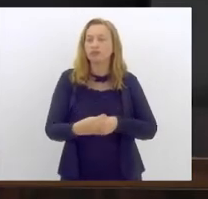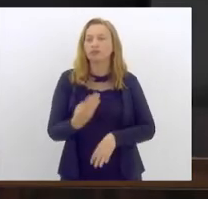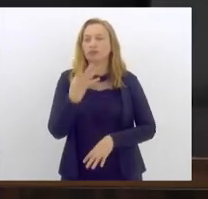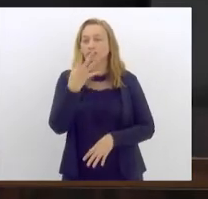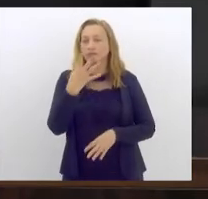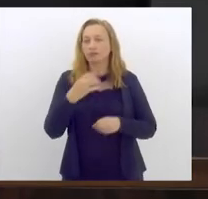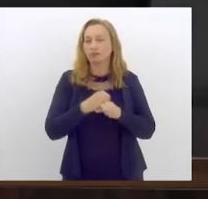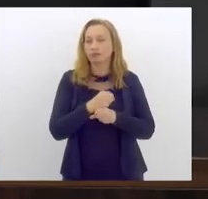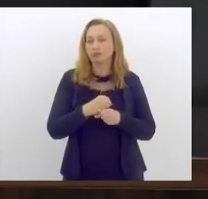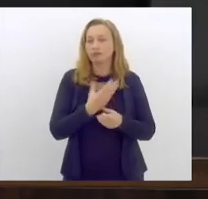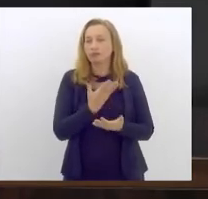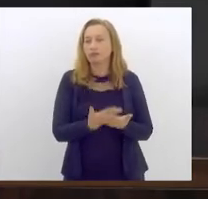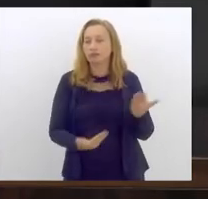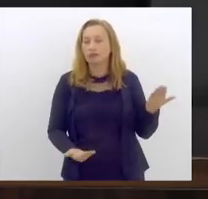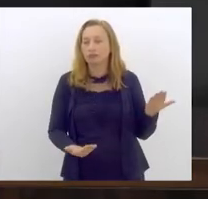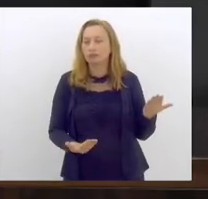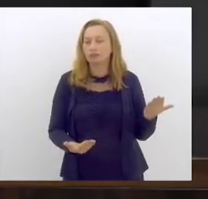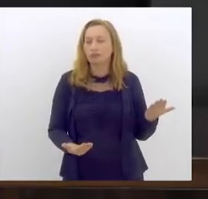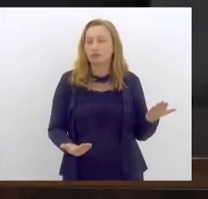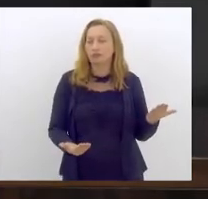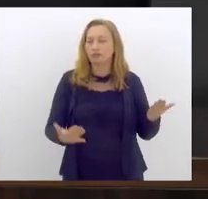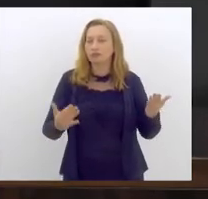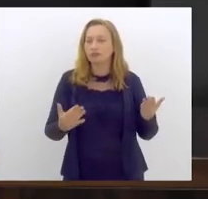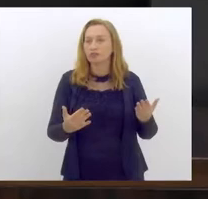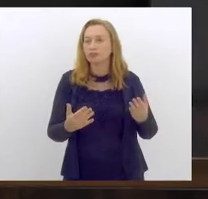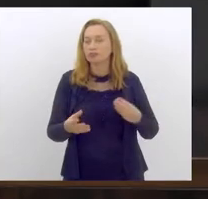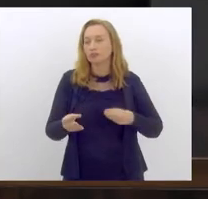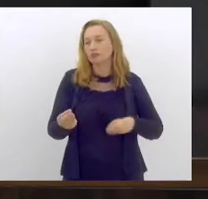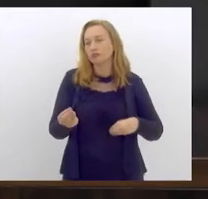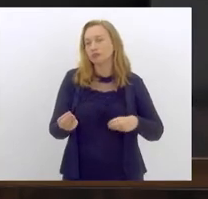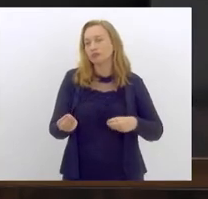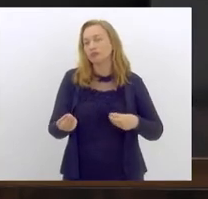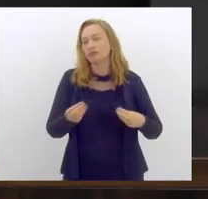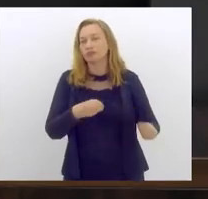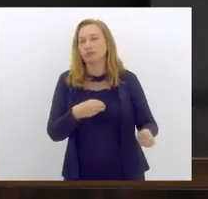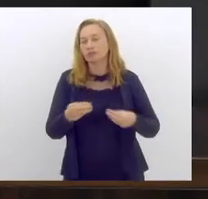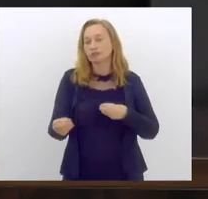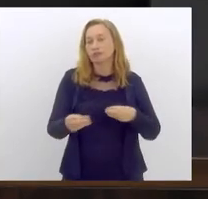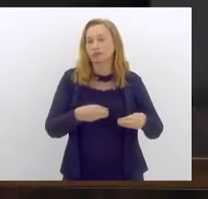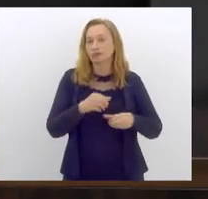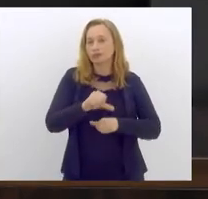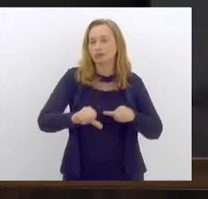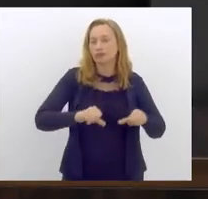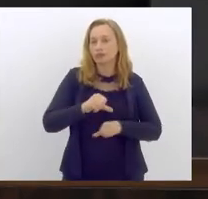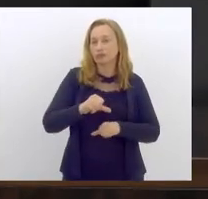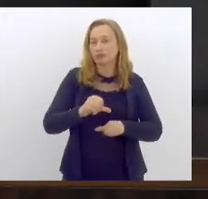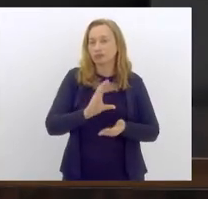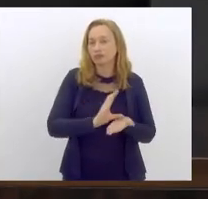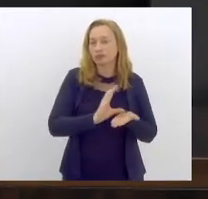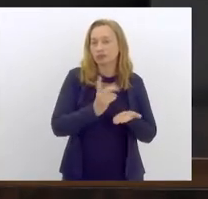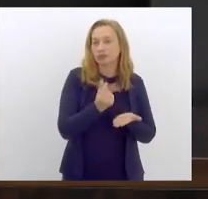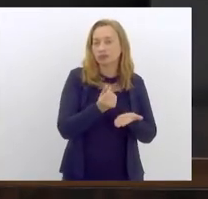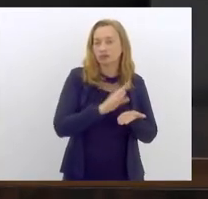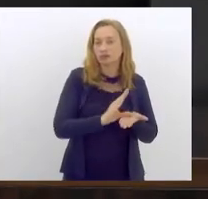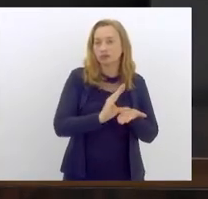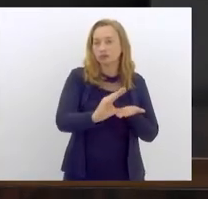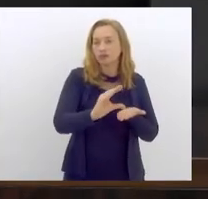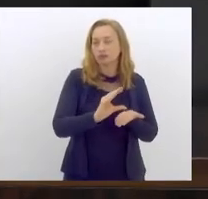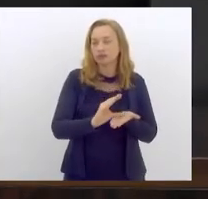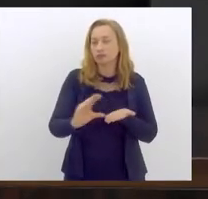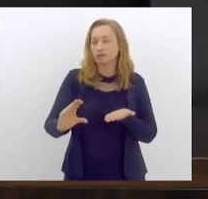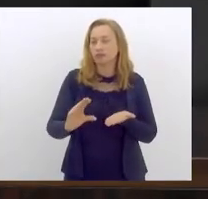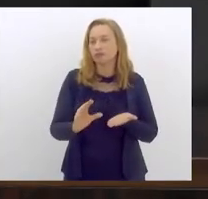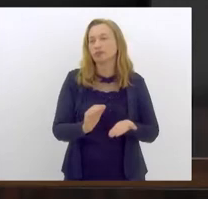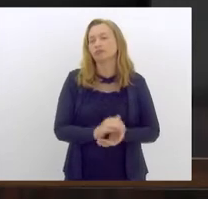anos perdemos a lógica de articulação e troca qualificada de recursos financeiros e